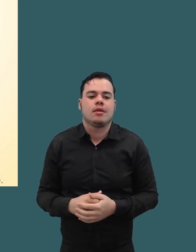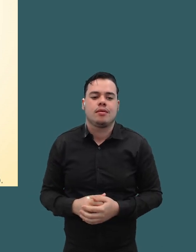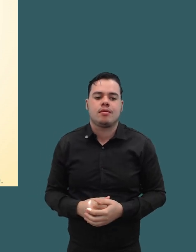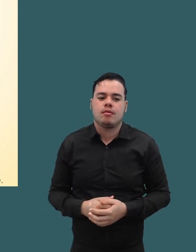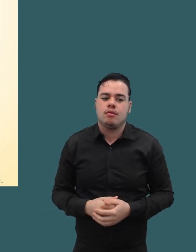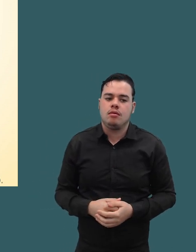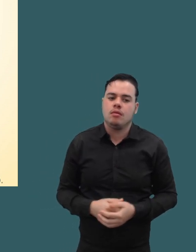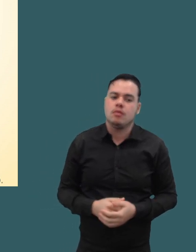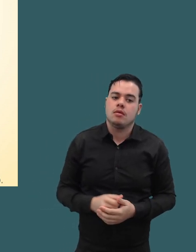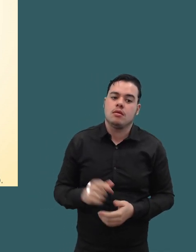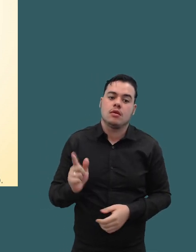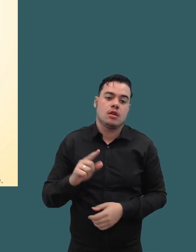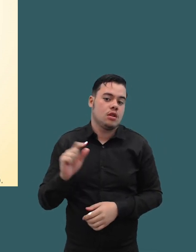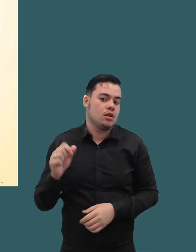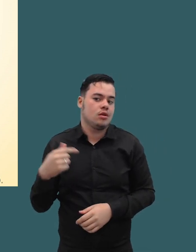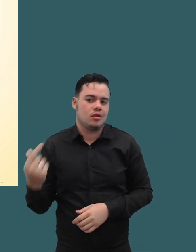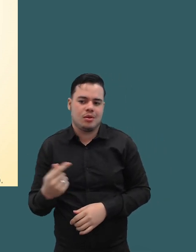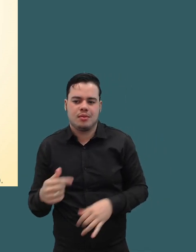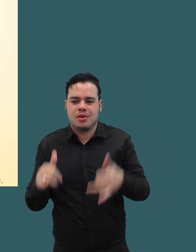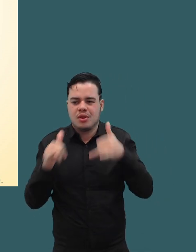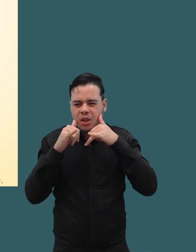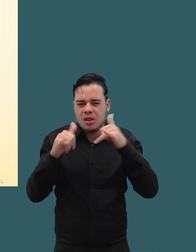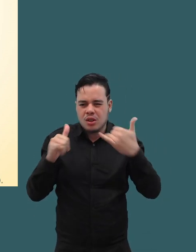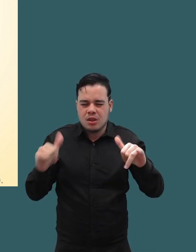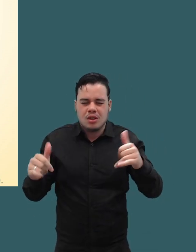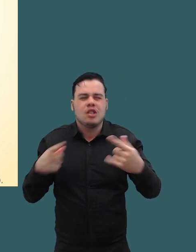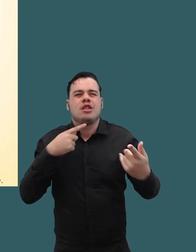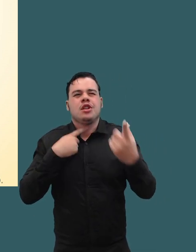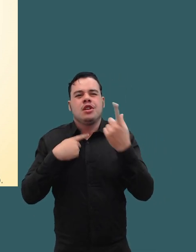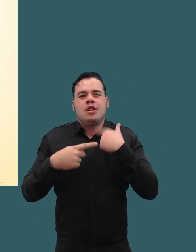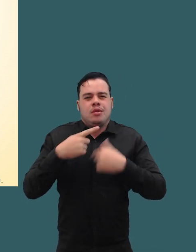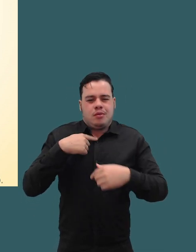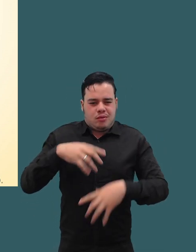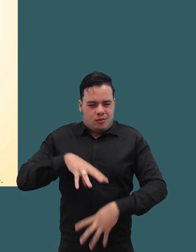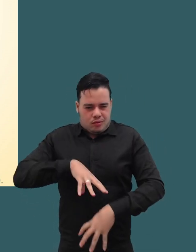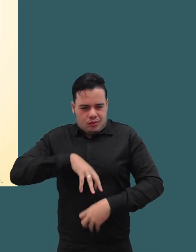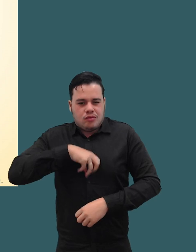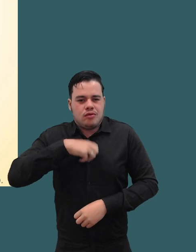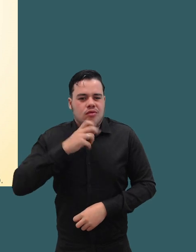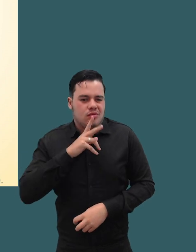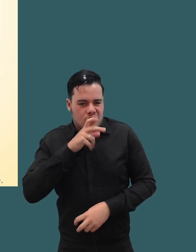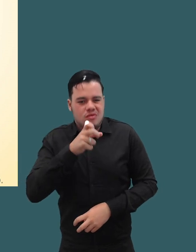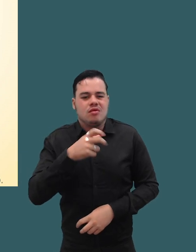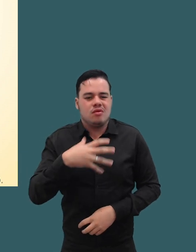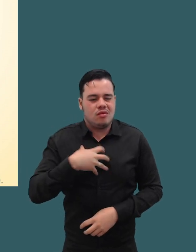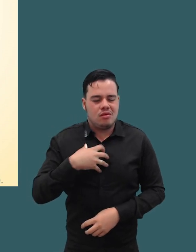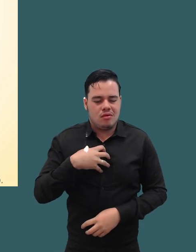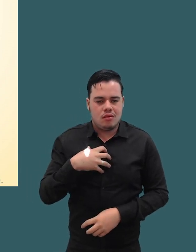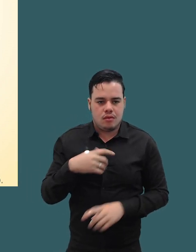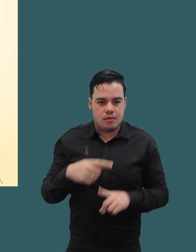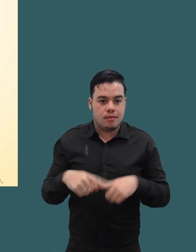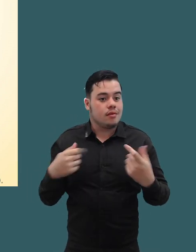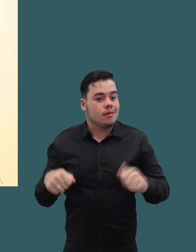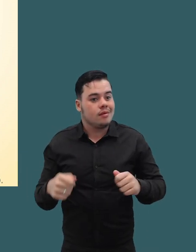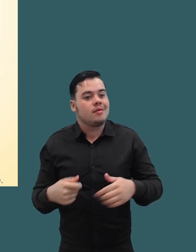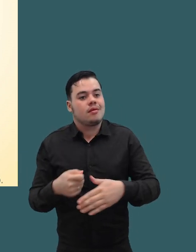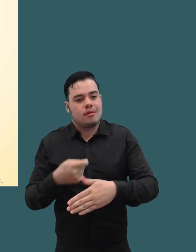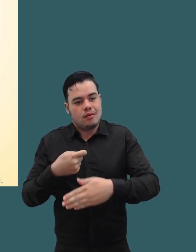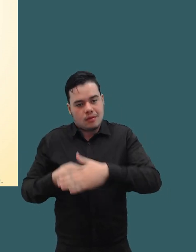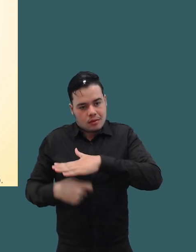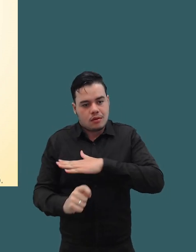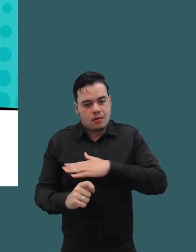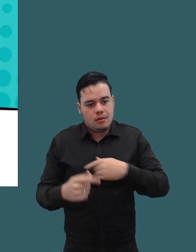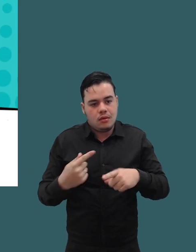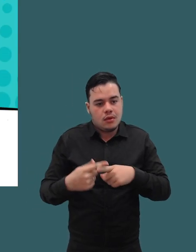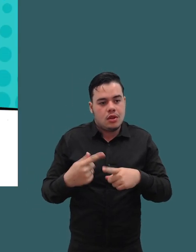Não só energia e muita vontade. A gente precisa também de muito dinheiro. Porque o Brasil é